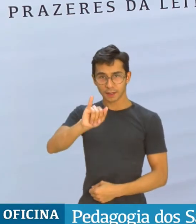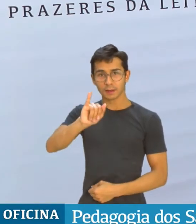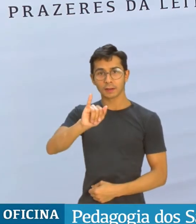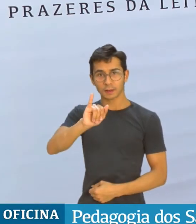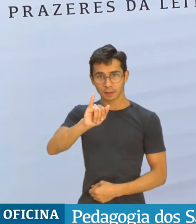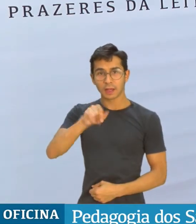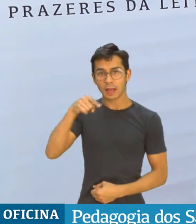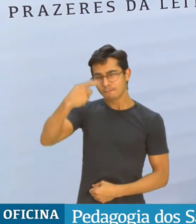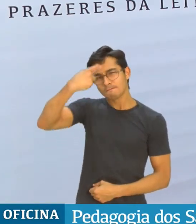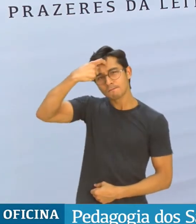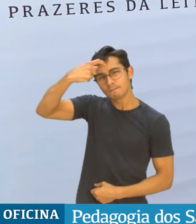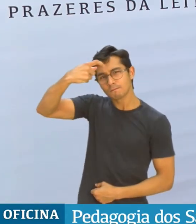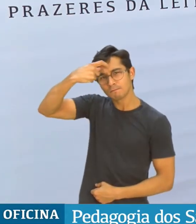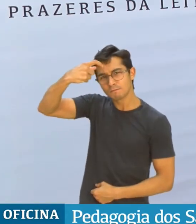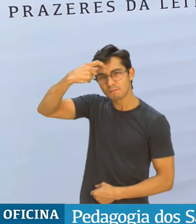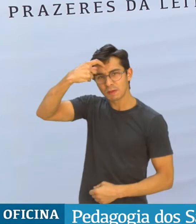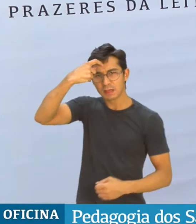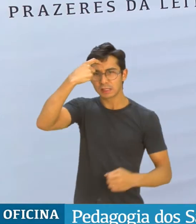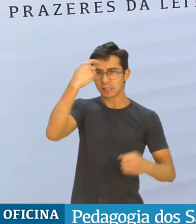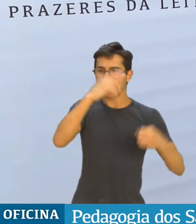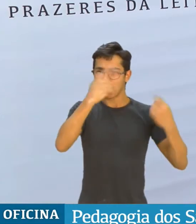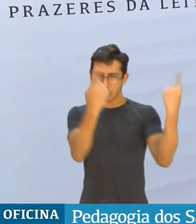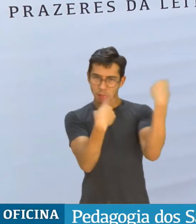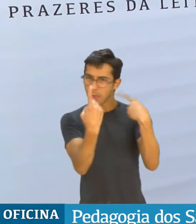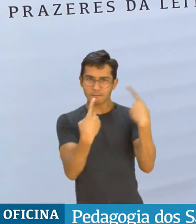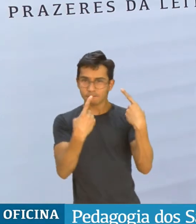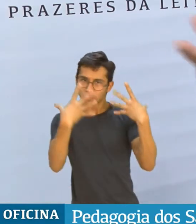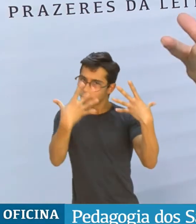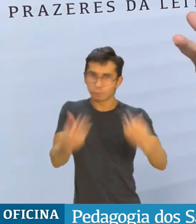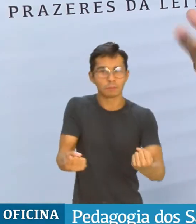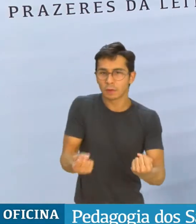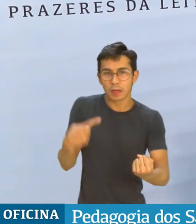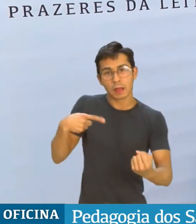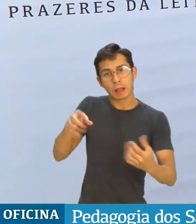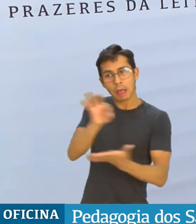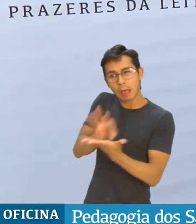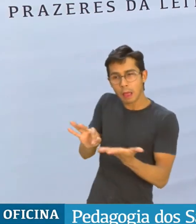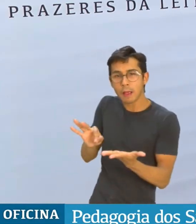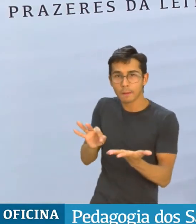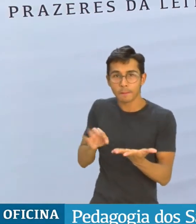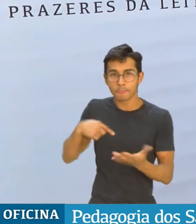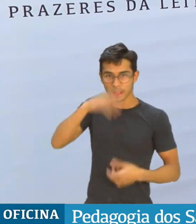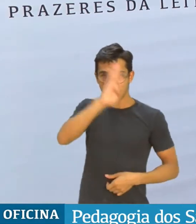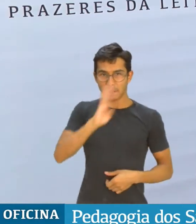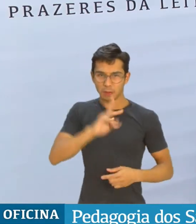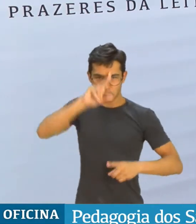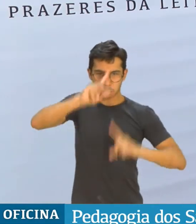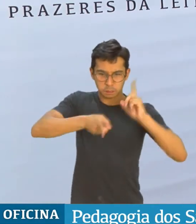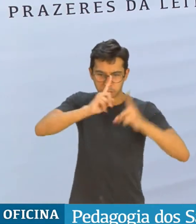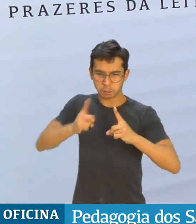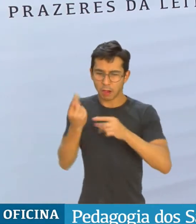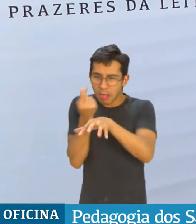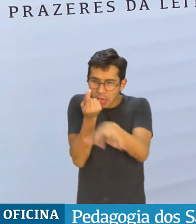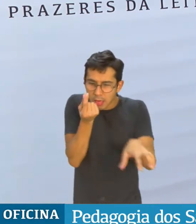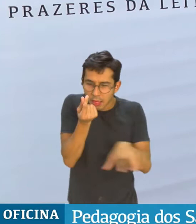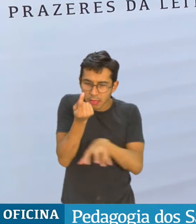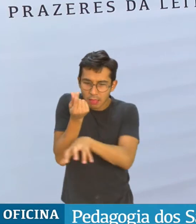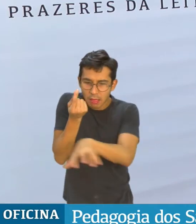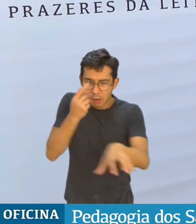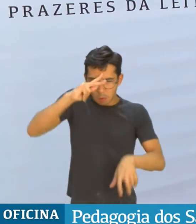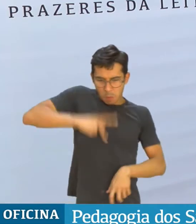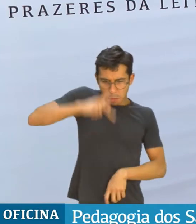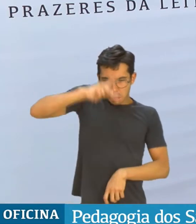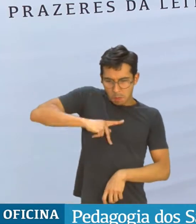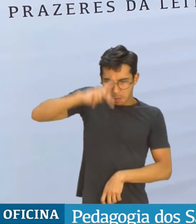o terror da tirania, o inimigo número 1 e segue a profecia. No Brasil, país do coronelismo, do capitalismo, do egoísmo, reduzidos em